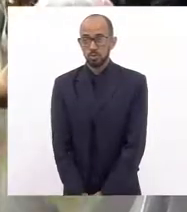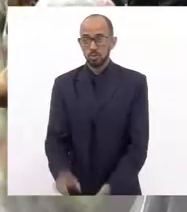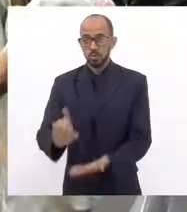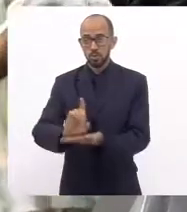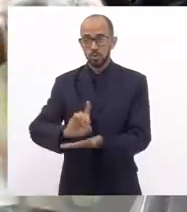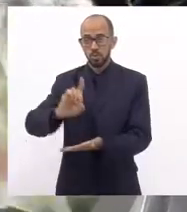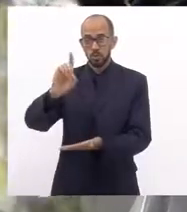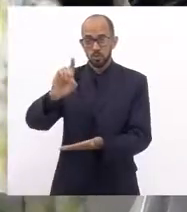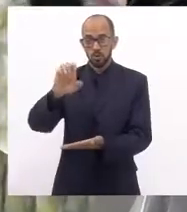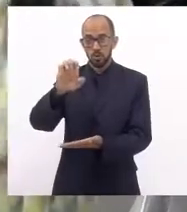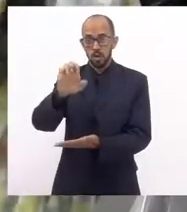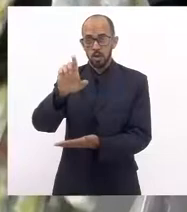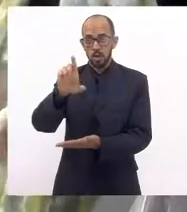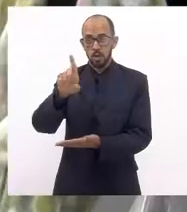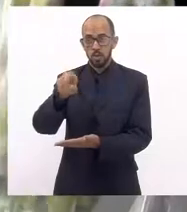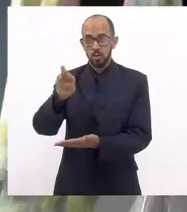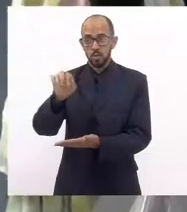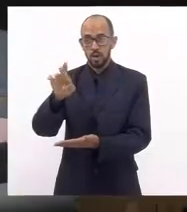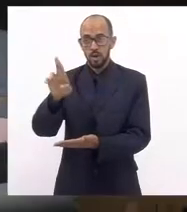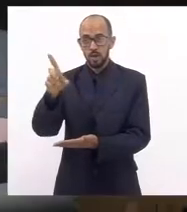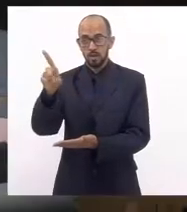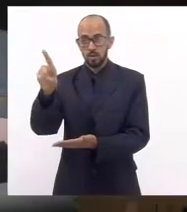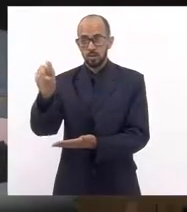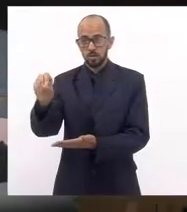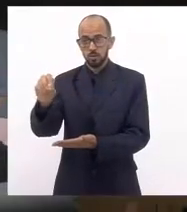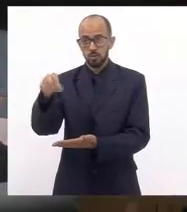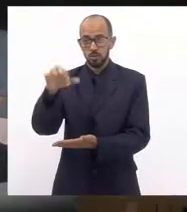Doutor Eduardo Fonseca.